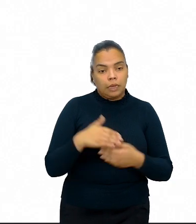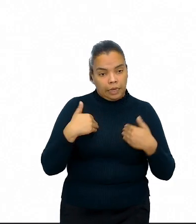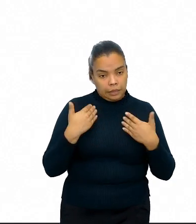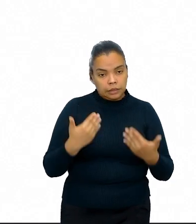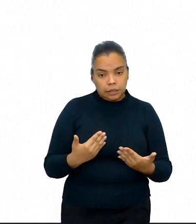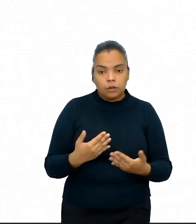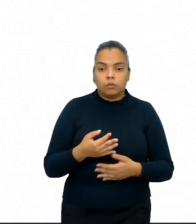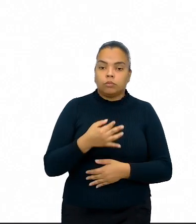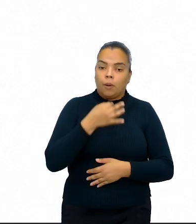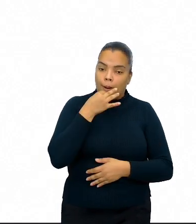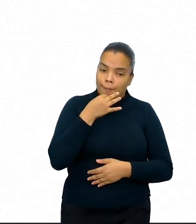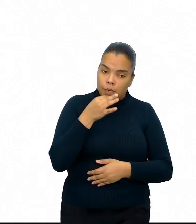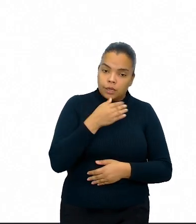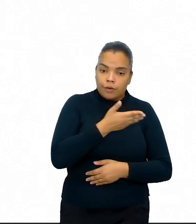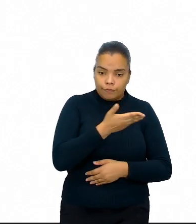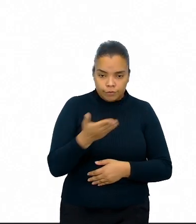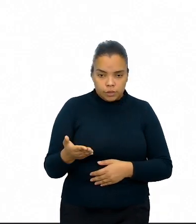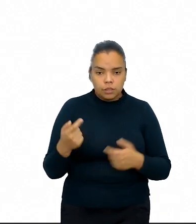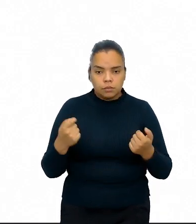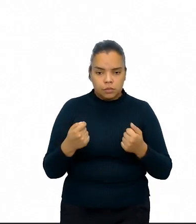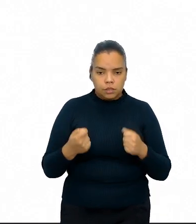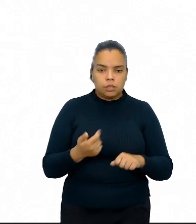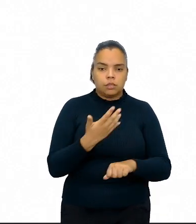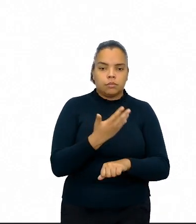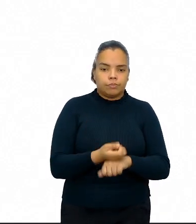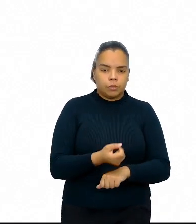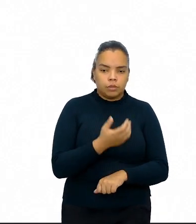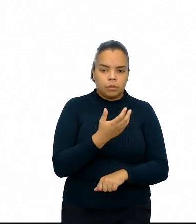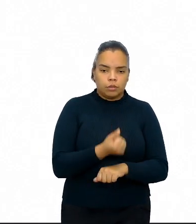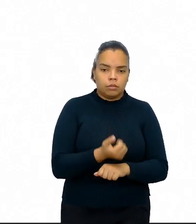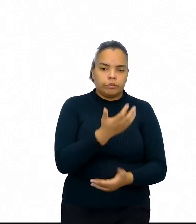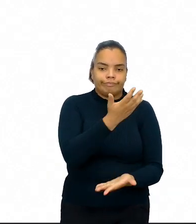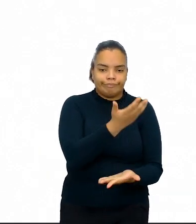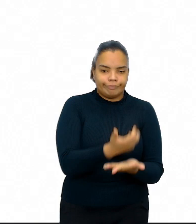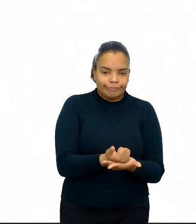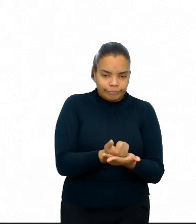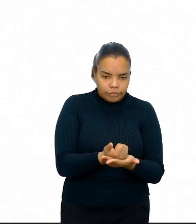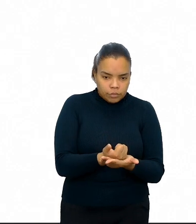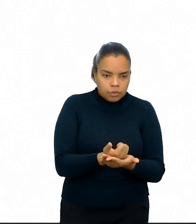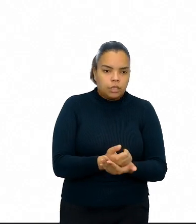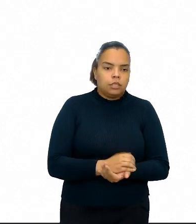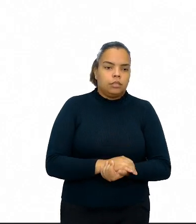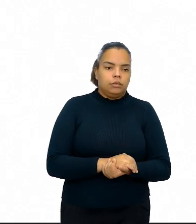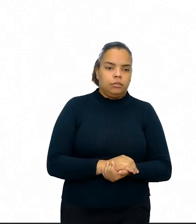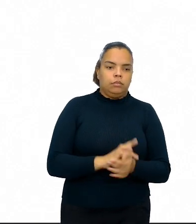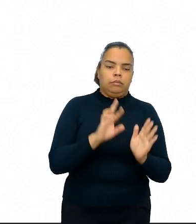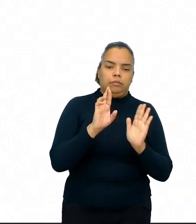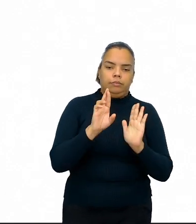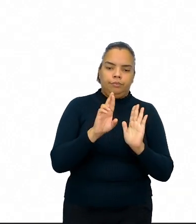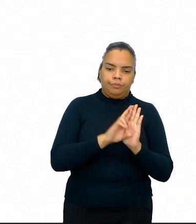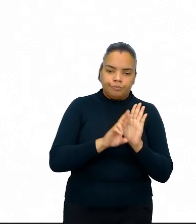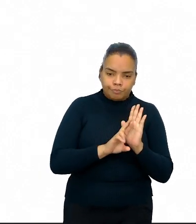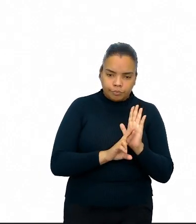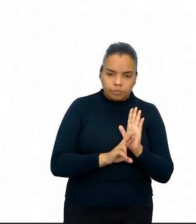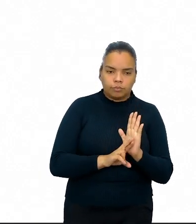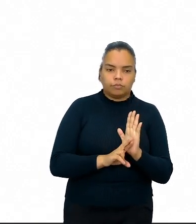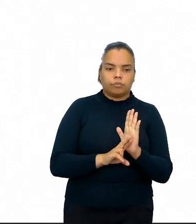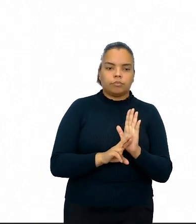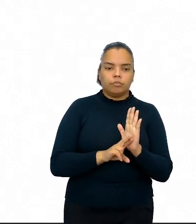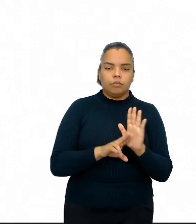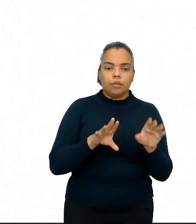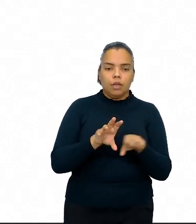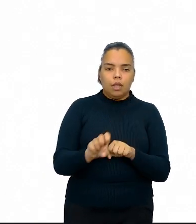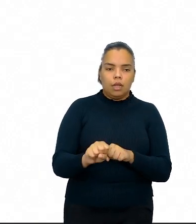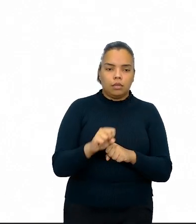nós sugerimos que vocês baixem o arquivo do roteiro formativo para as ciências da natureza do segundo bimestre, para que